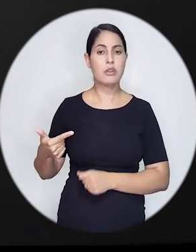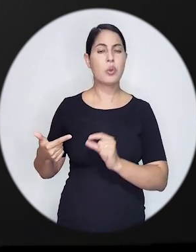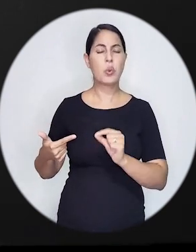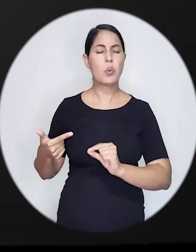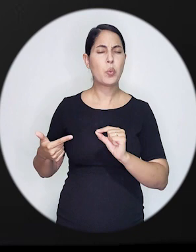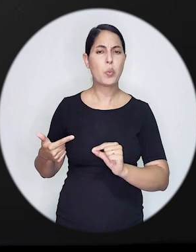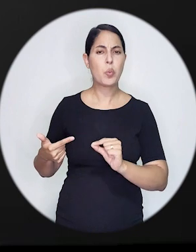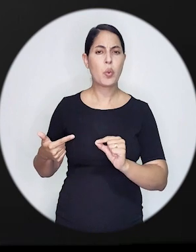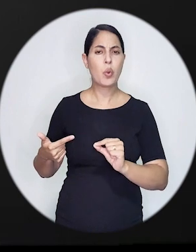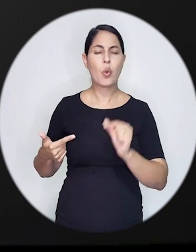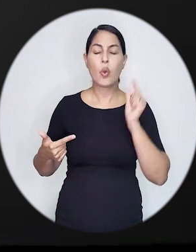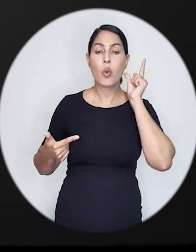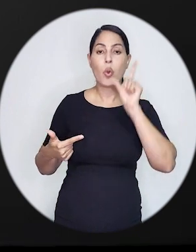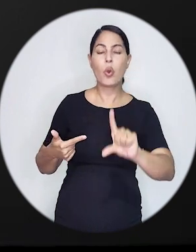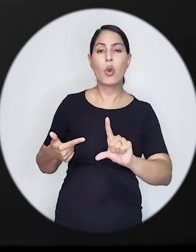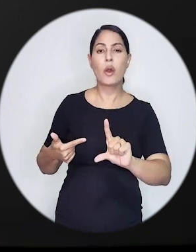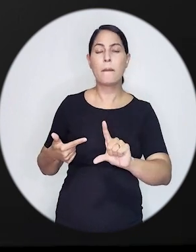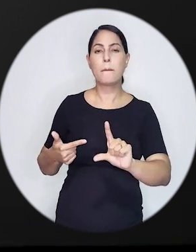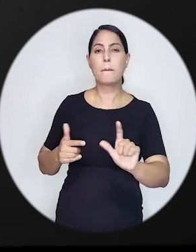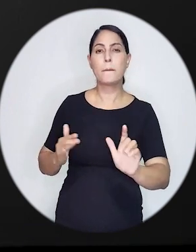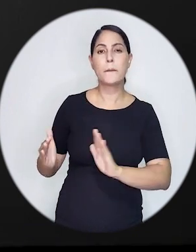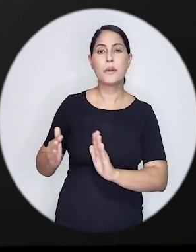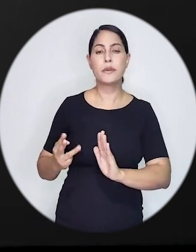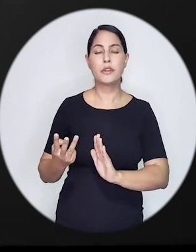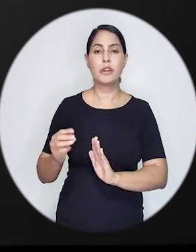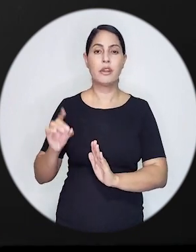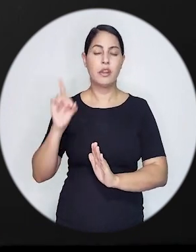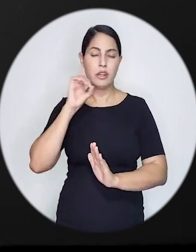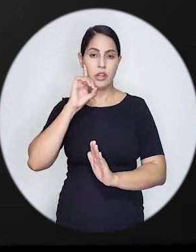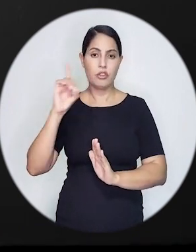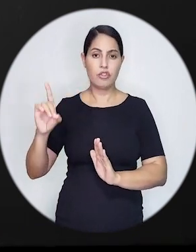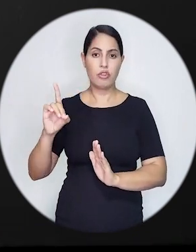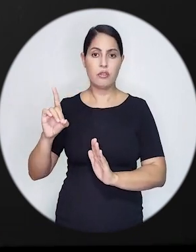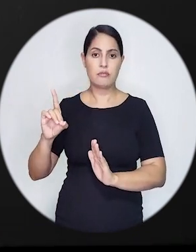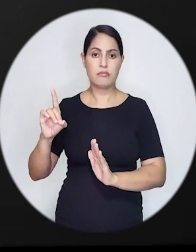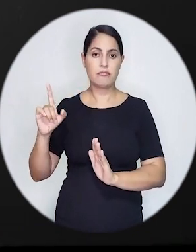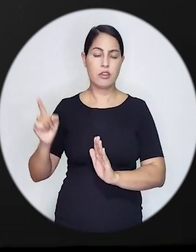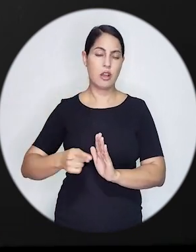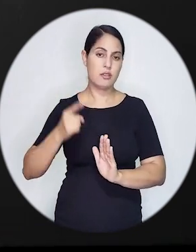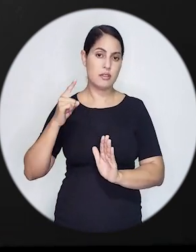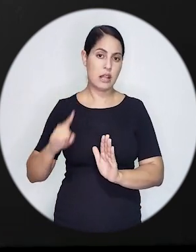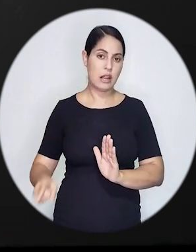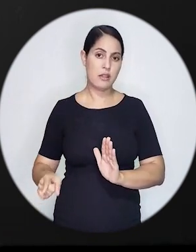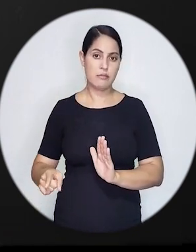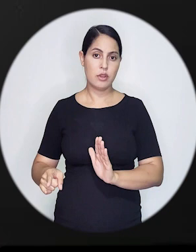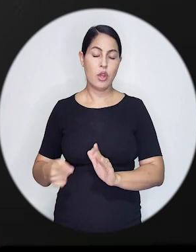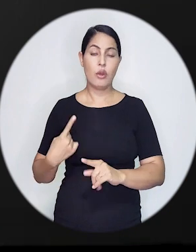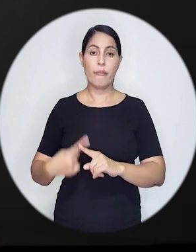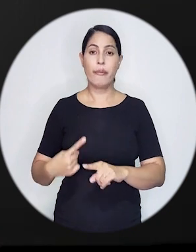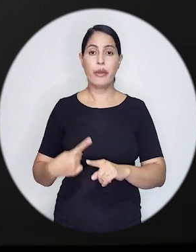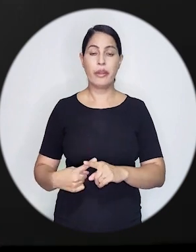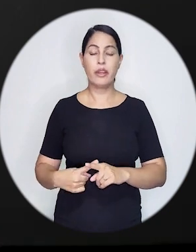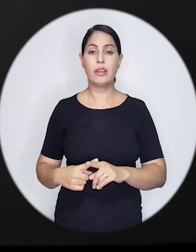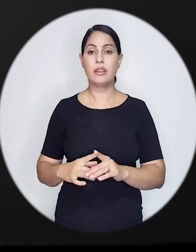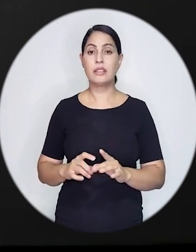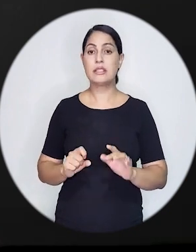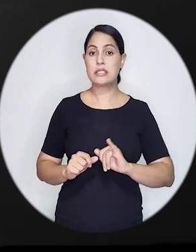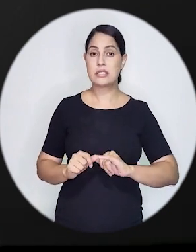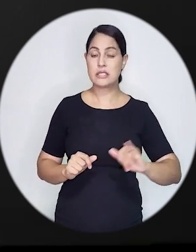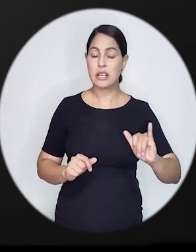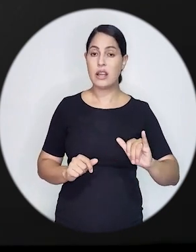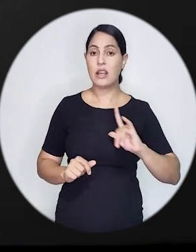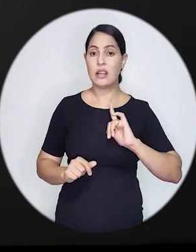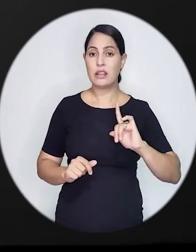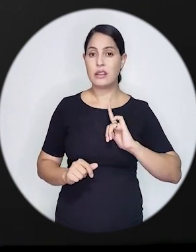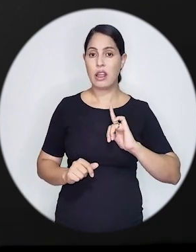conseguiu que fosse retirado o limite de 30 dias, uma vez o benefício negado, que não poderia ser feito requerimento